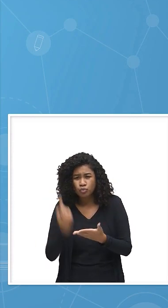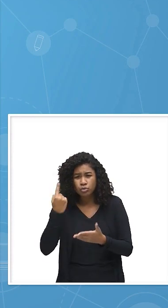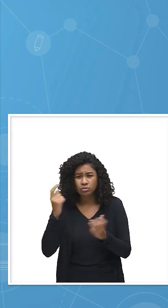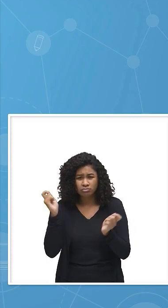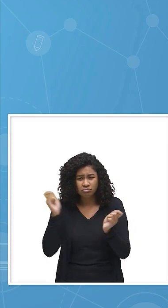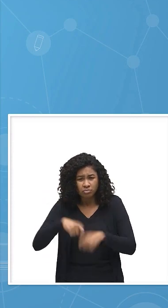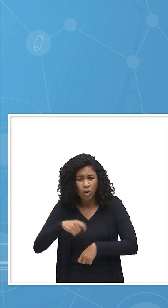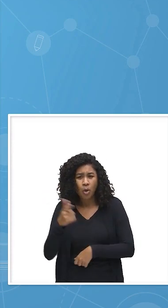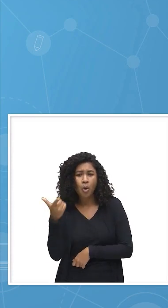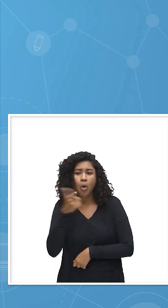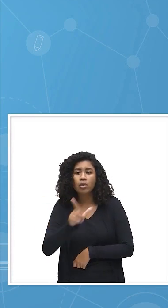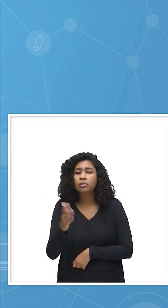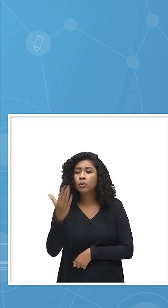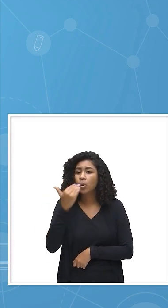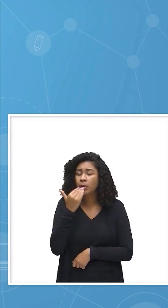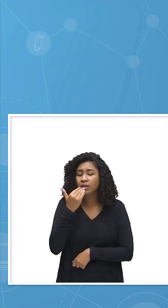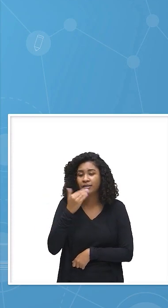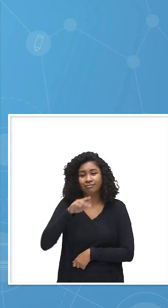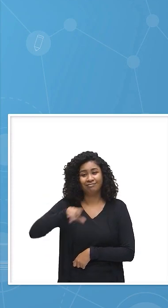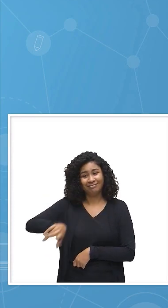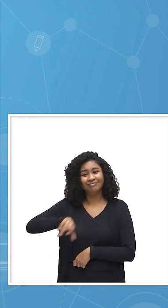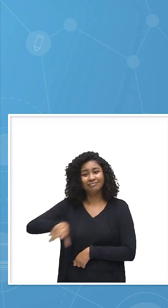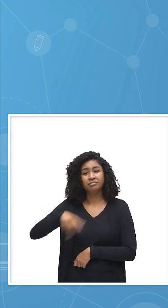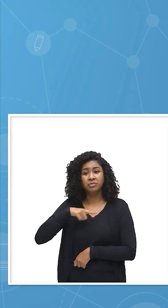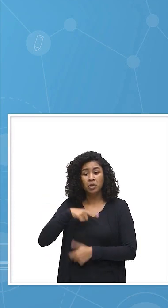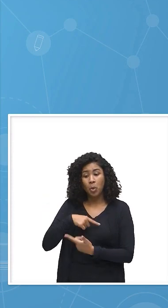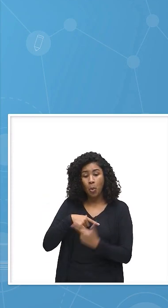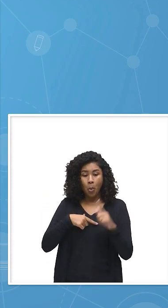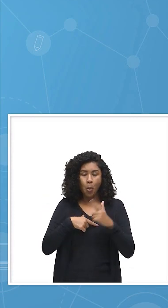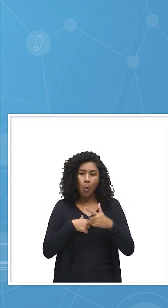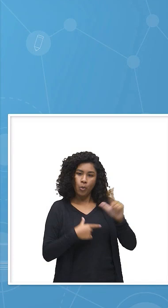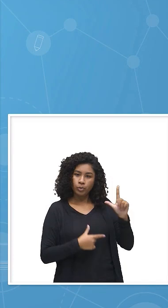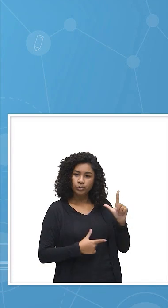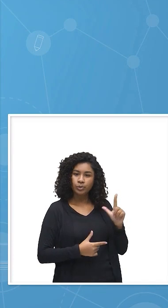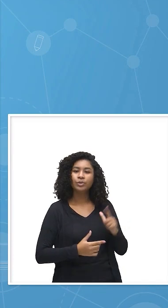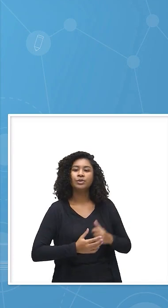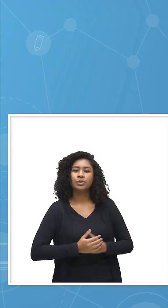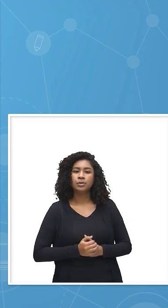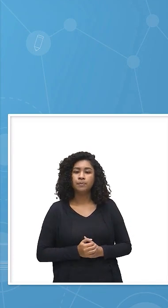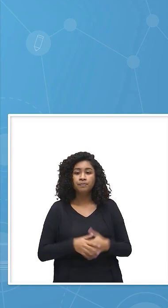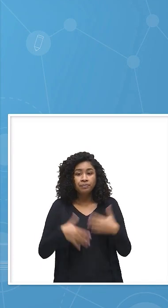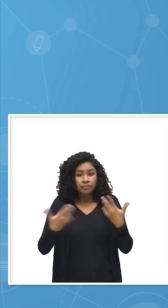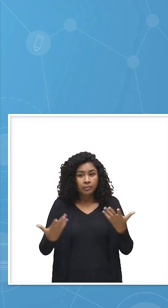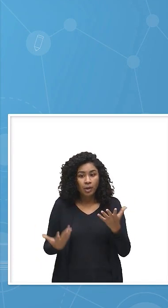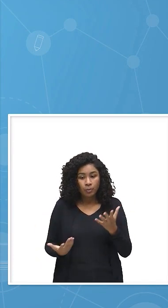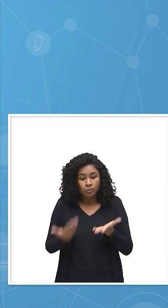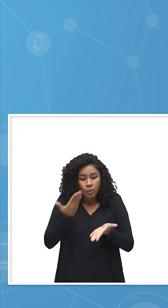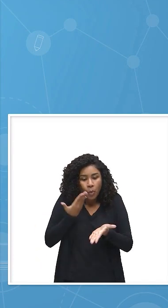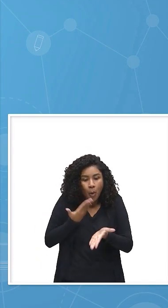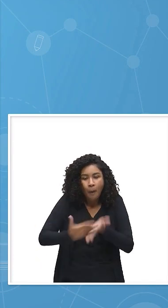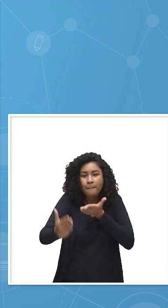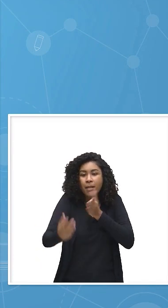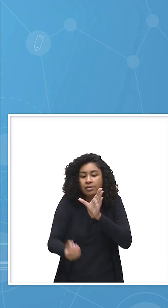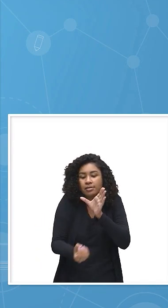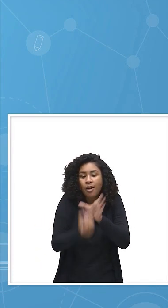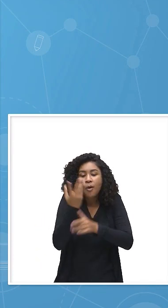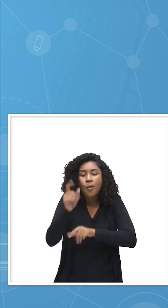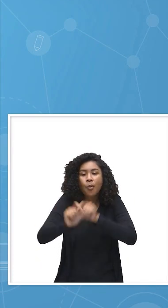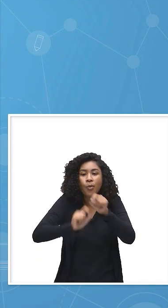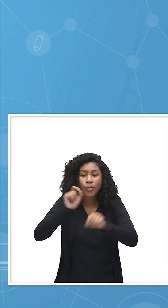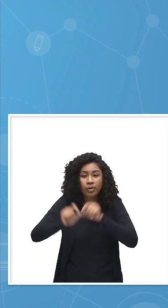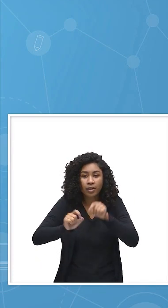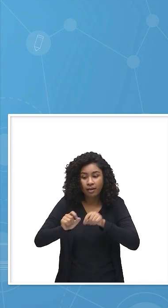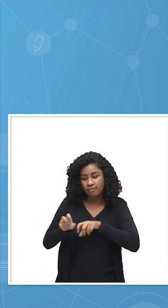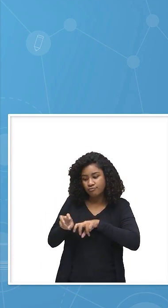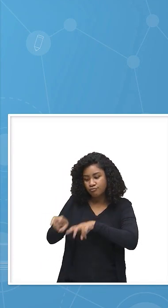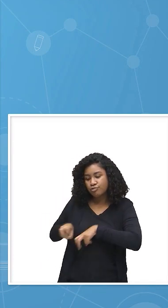conseguir alimento. E a gente tem o que nesse protagonismo? A agricultura, como aparece aqui na nossa